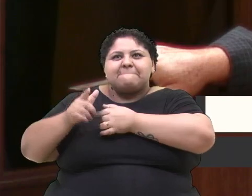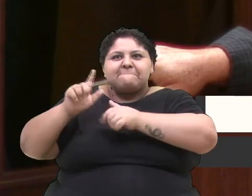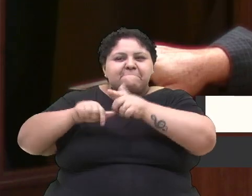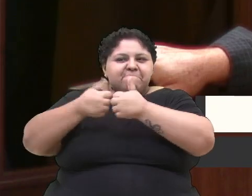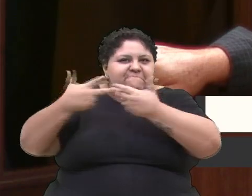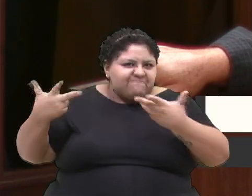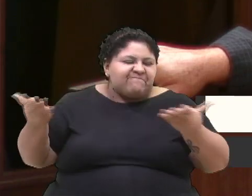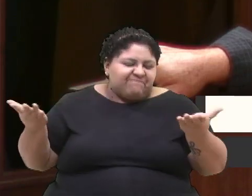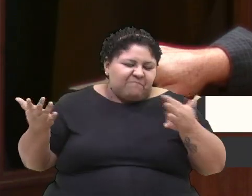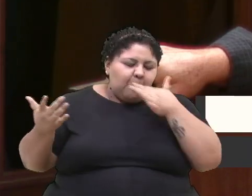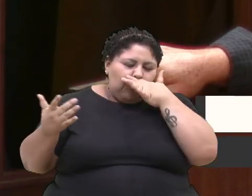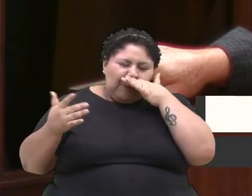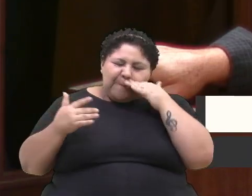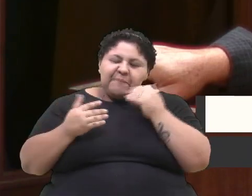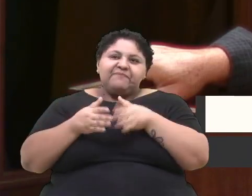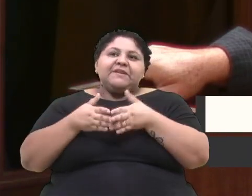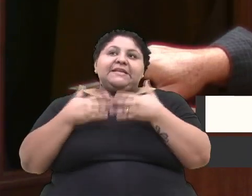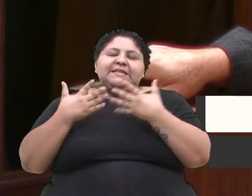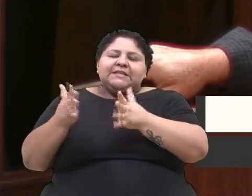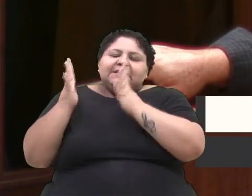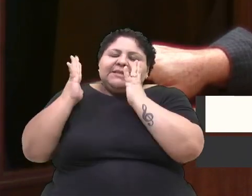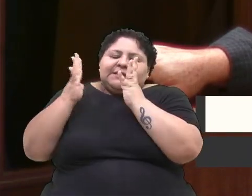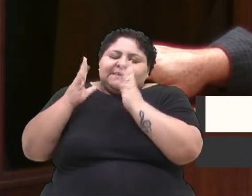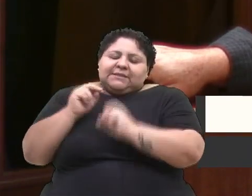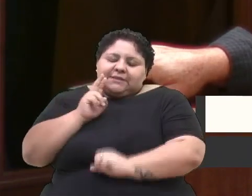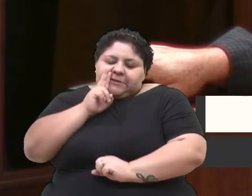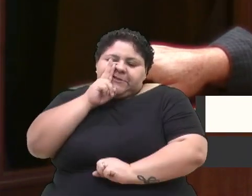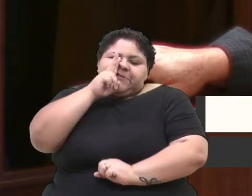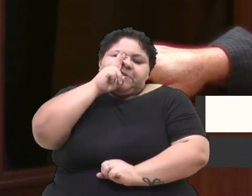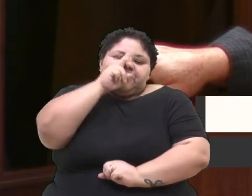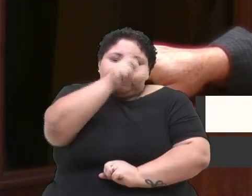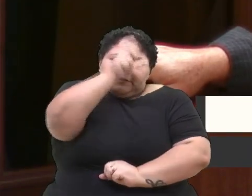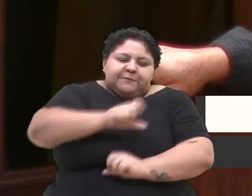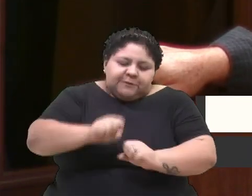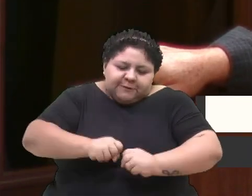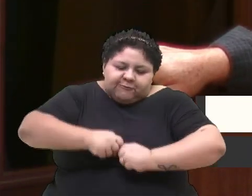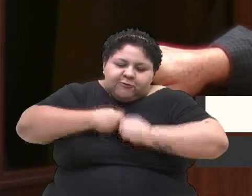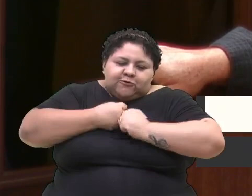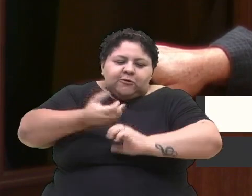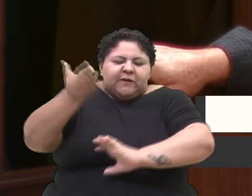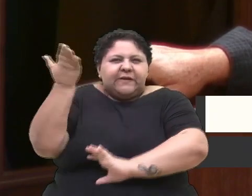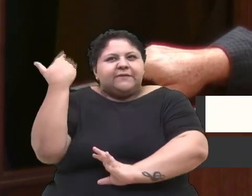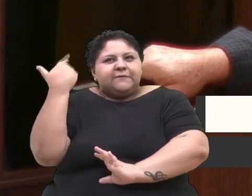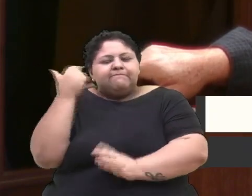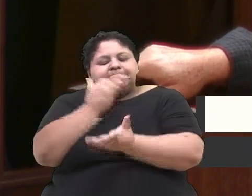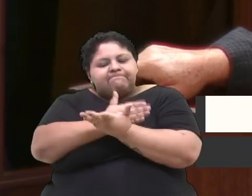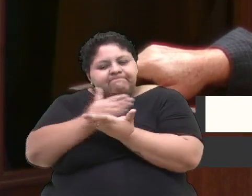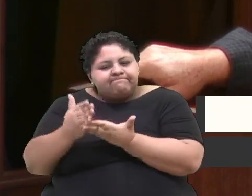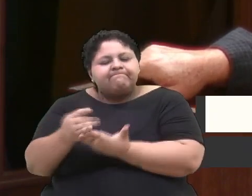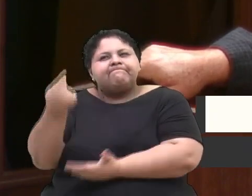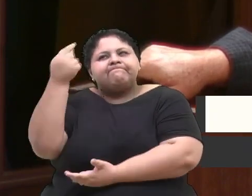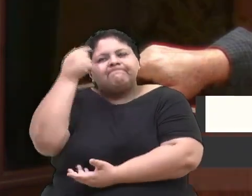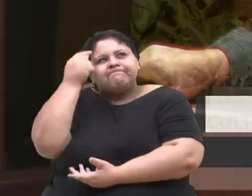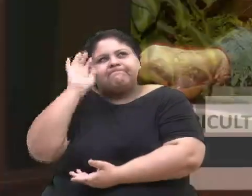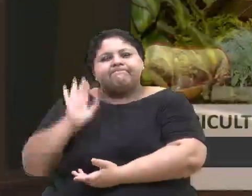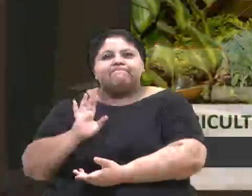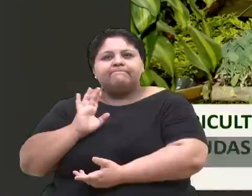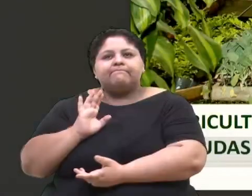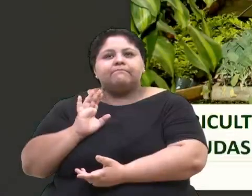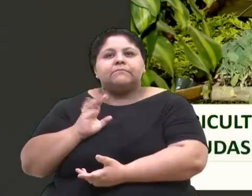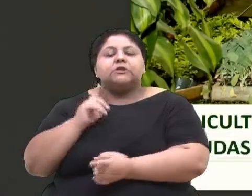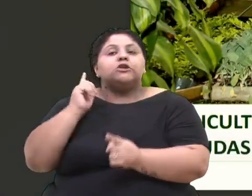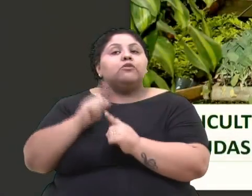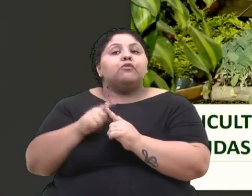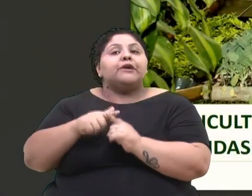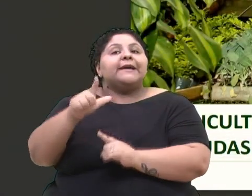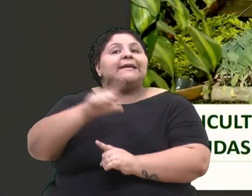Então, graças ao esforço de quem se empenhou lá na época, começaram a pensar em por que não